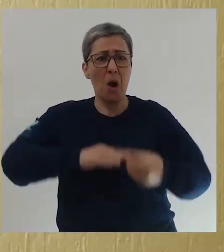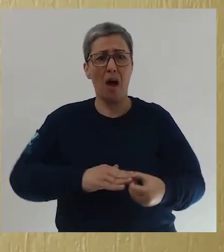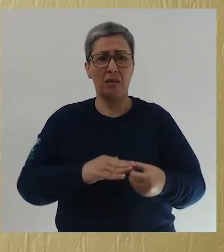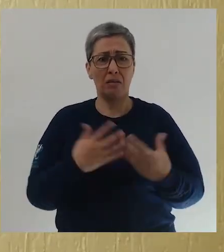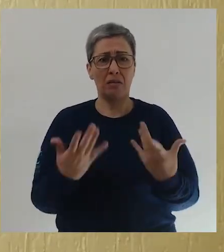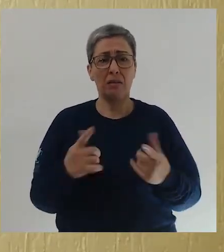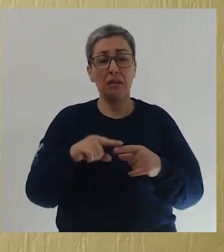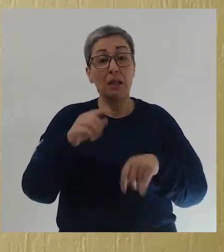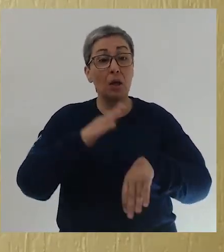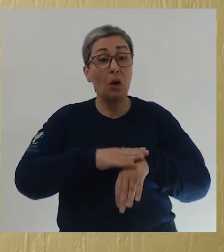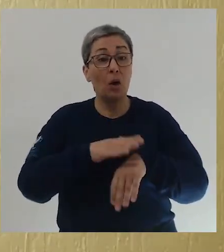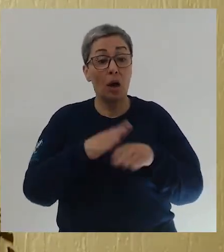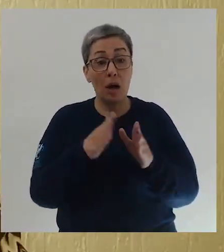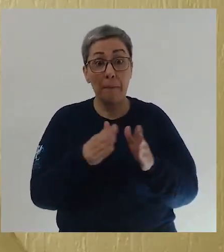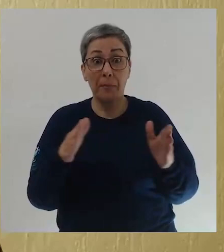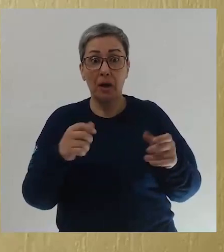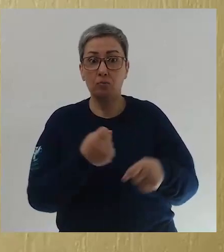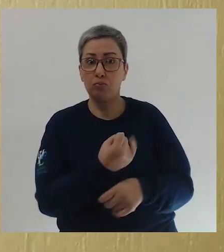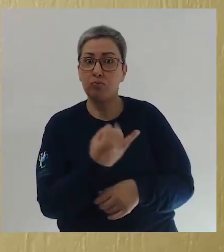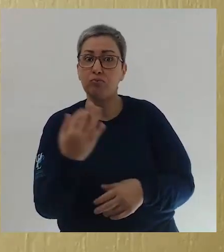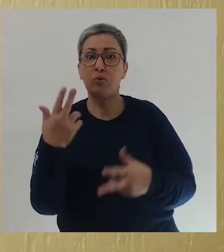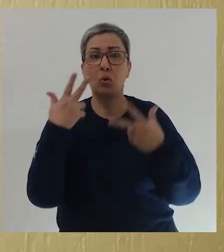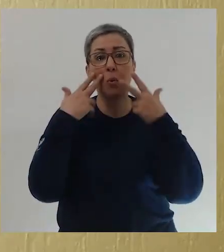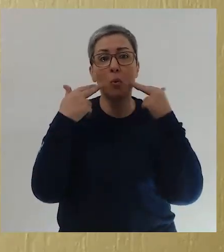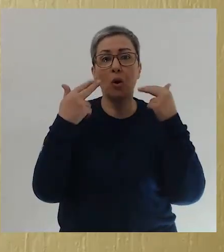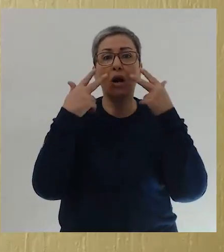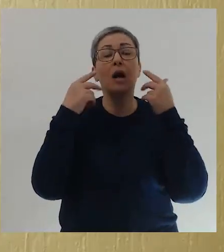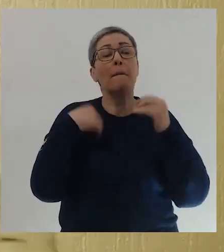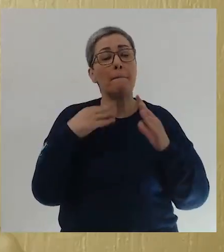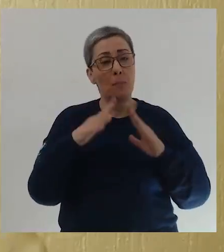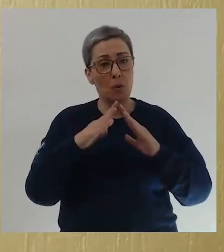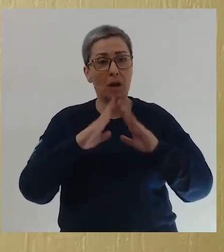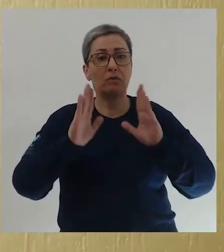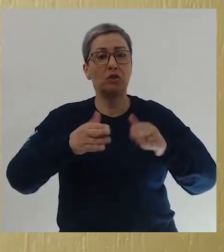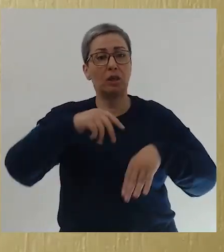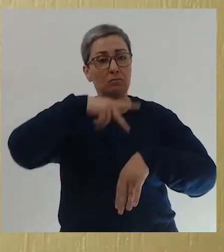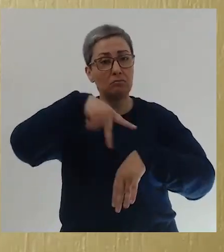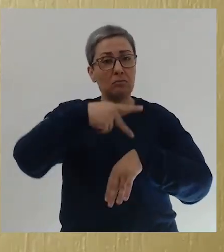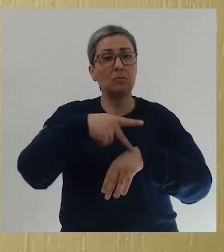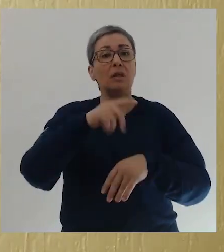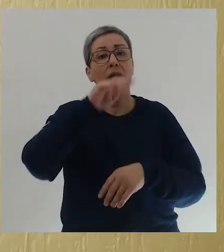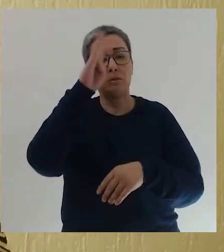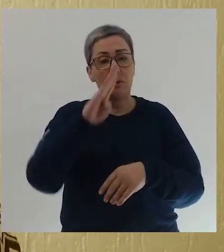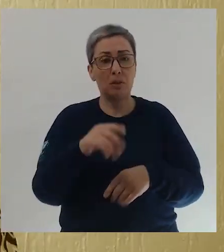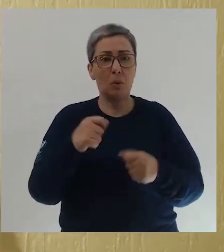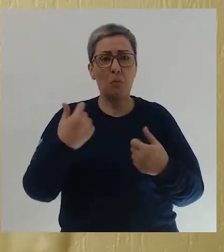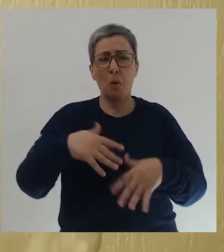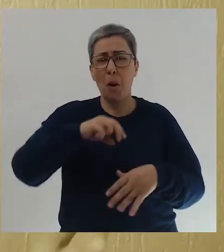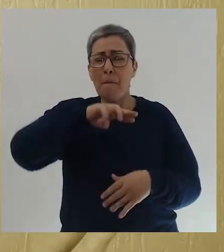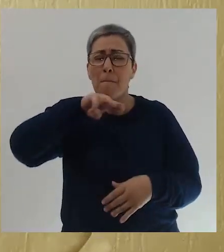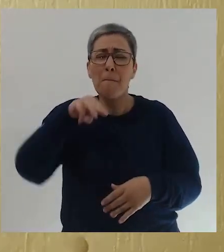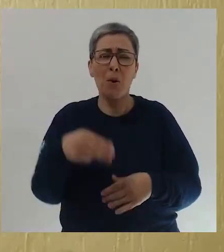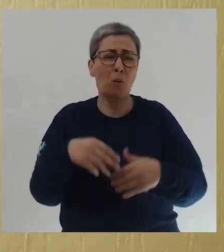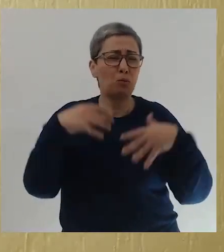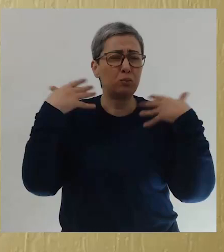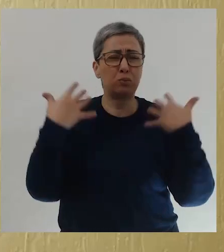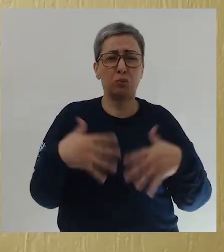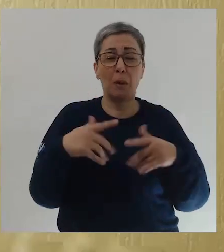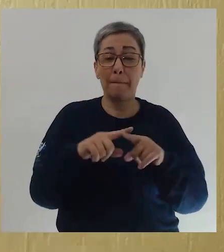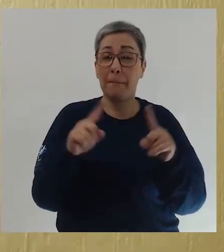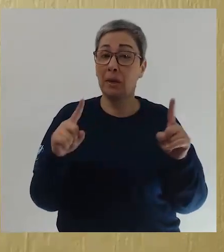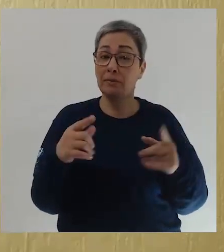dominados. Nessa época, havia um grande número de indígenas que habitavam aqui o Brasil, tá? Eram milhões deles, na